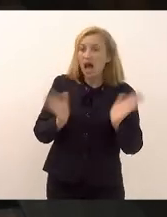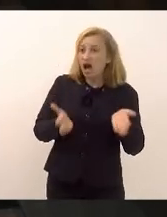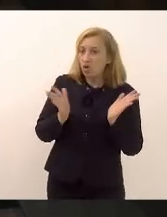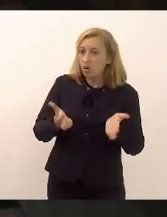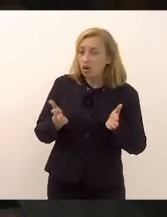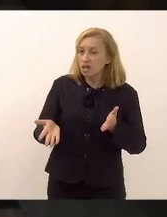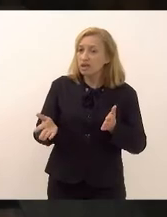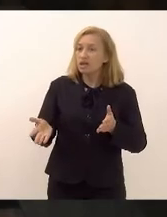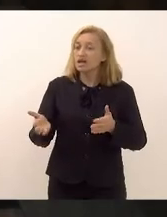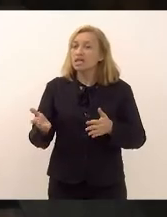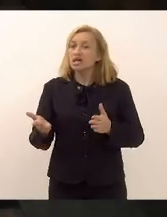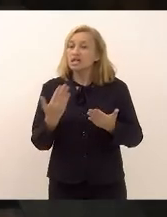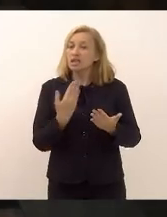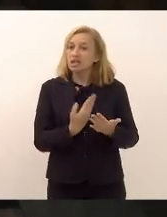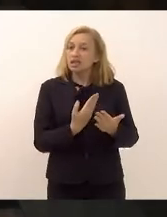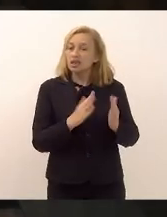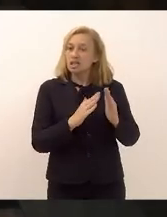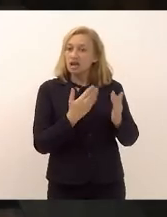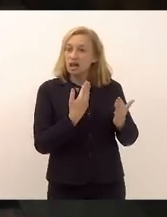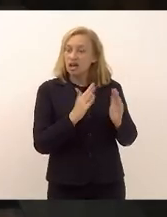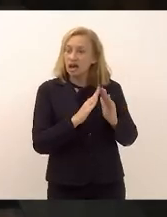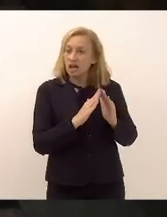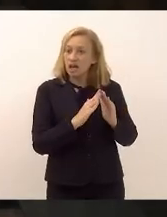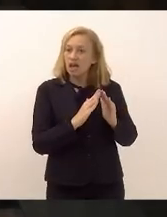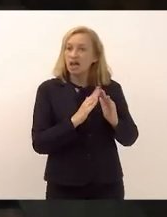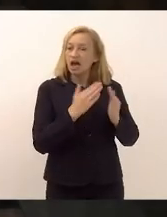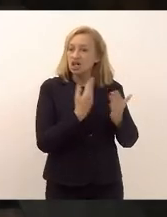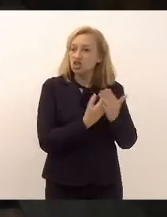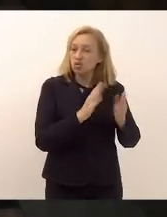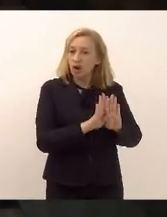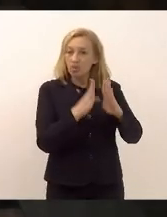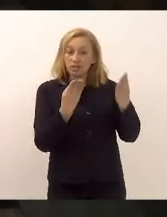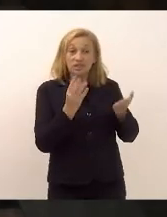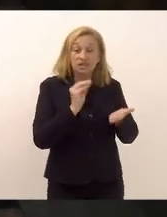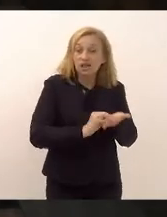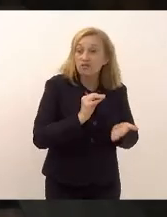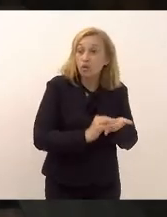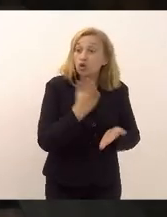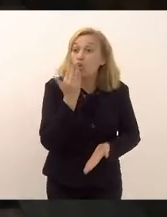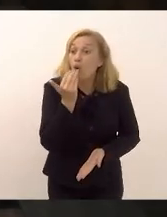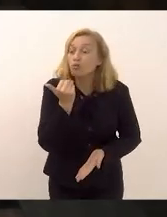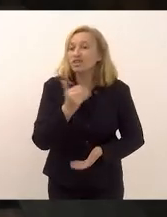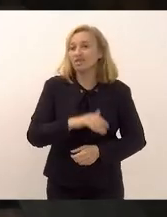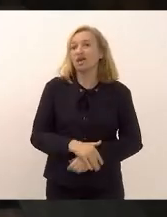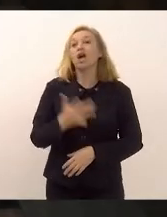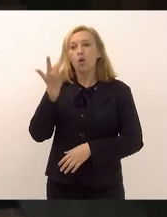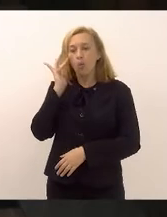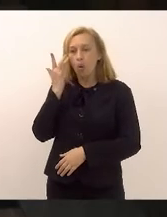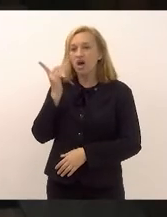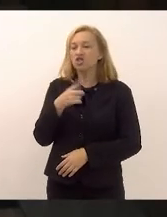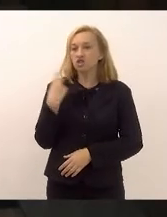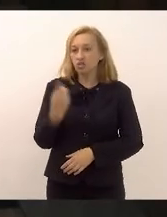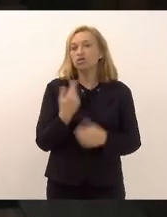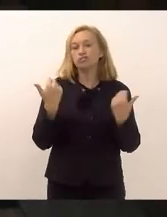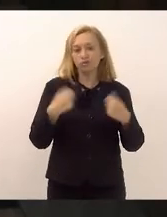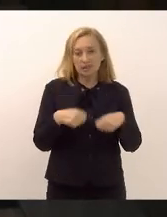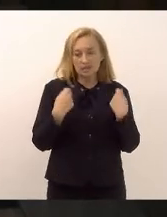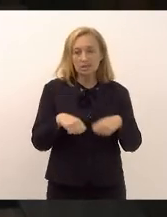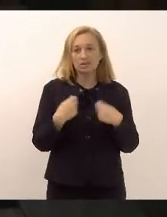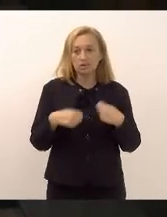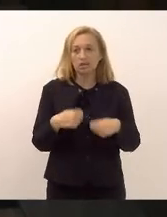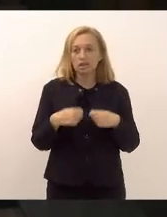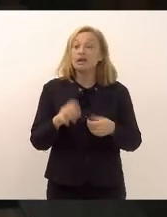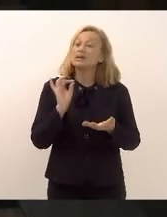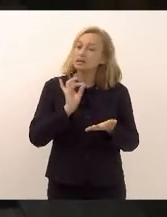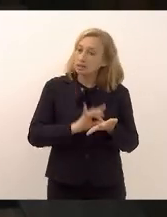aulas voltaram, está faltando comida, está faltando feijão com arroz. Eu acho que nós estamos precisando